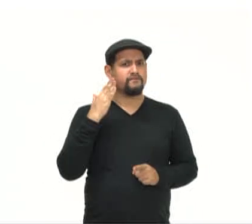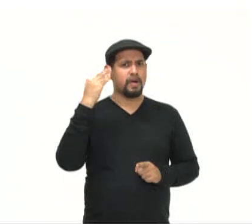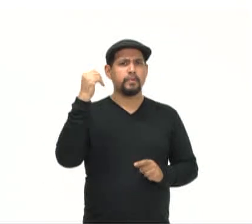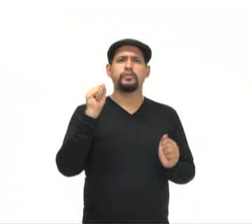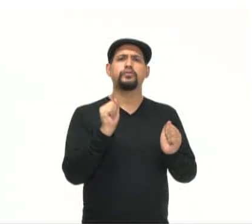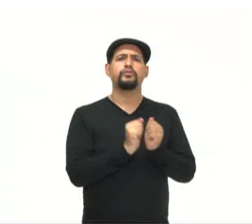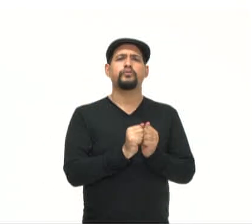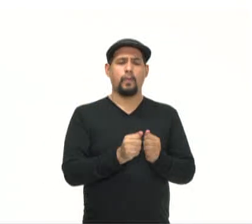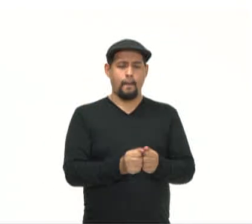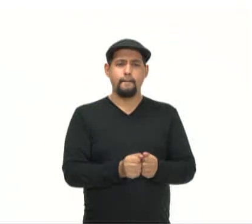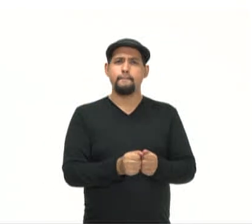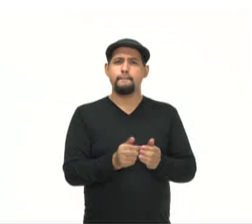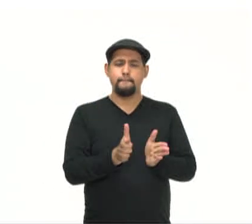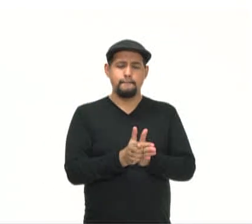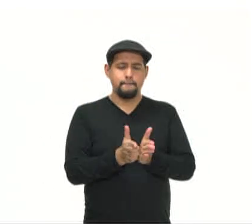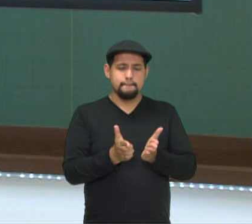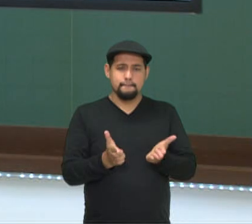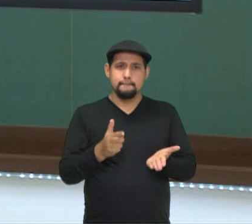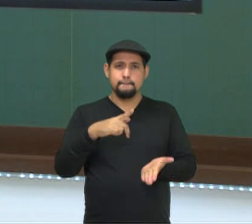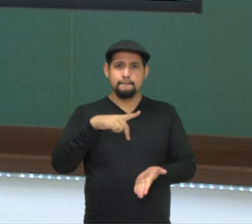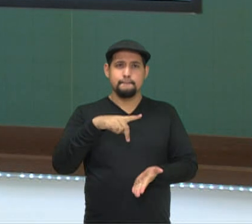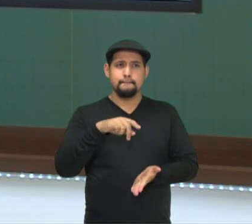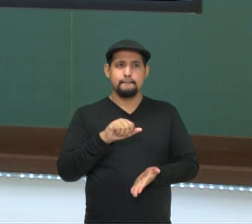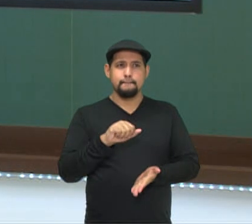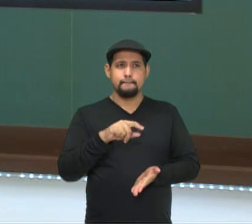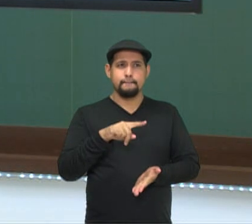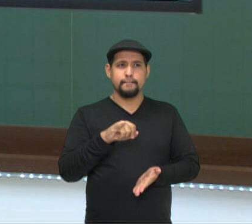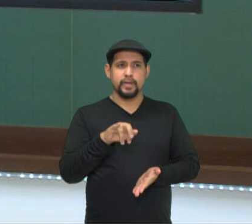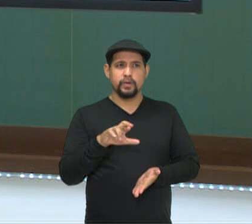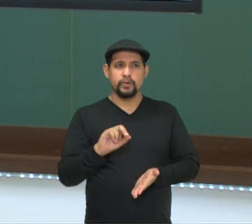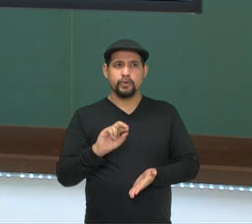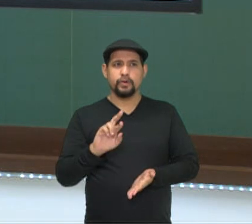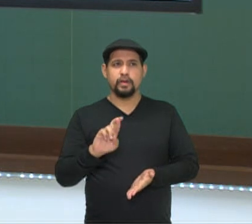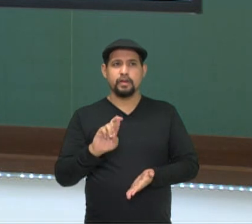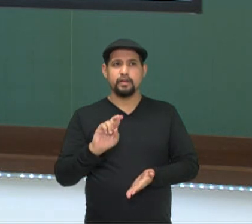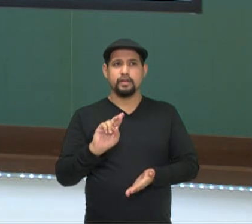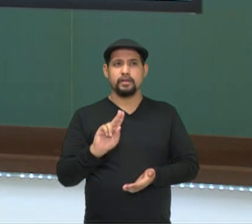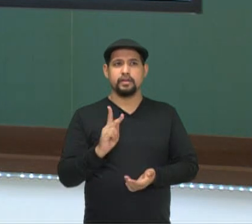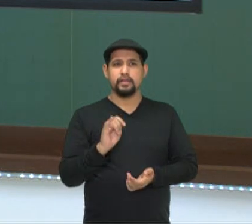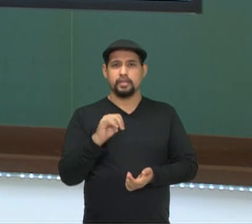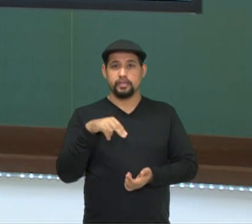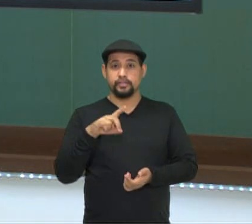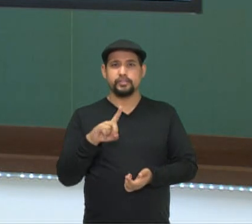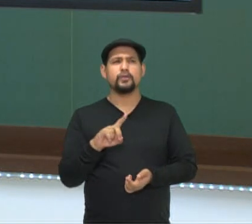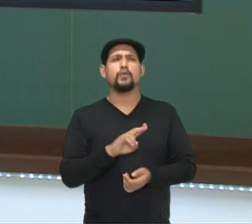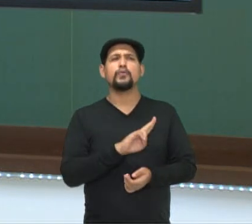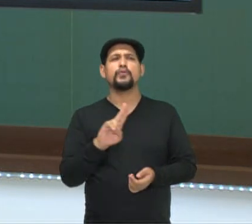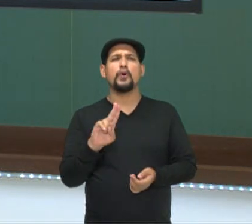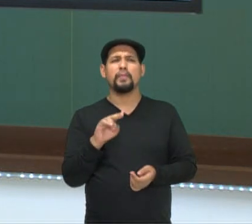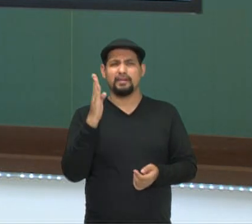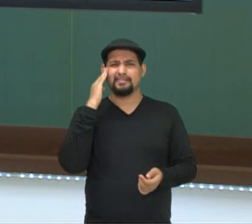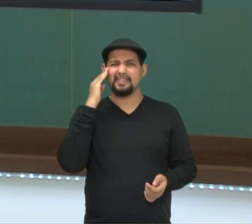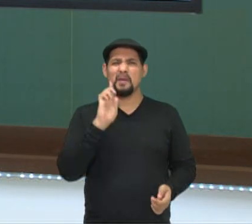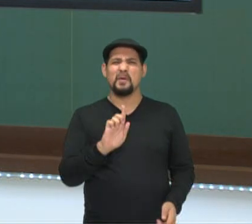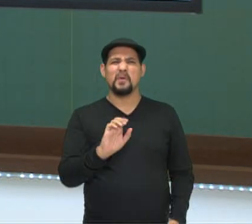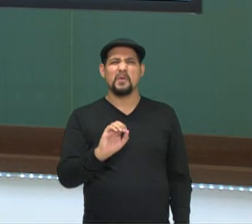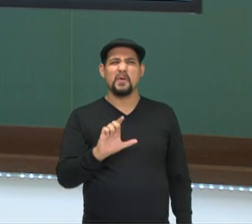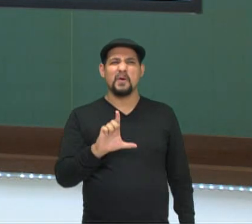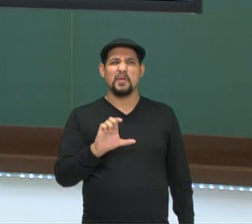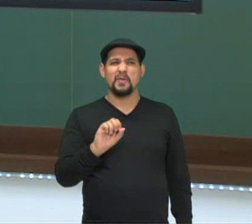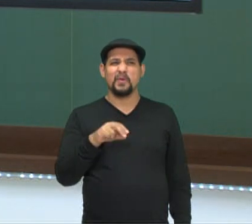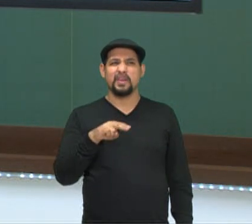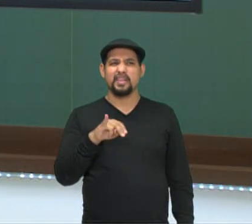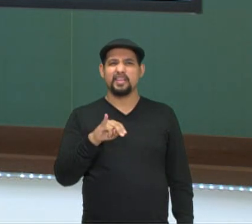com o papiro rhind Essa é mais fácil falar né papiro rhind desafio para você falar isso logo tais problemas